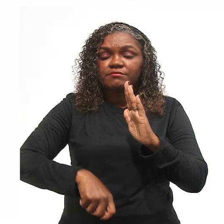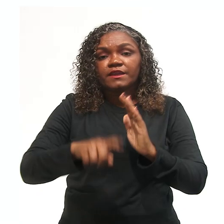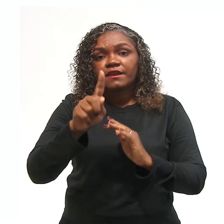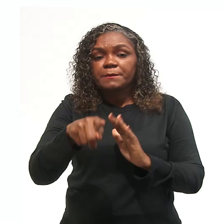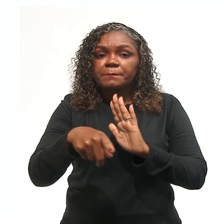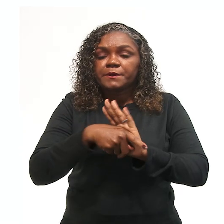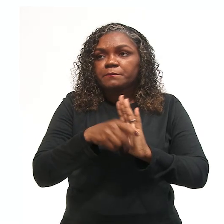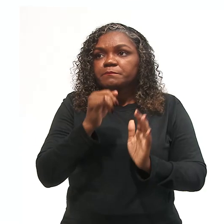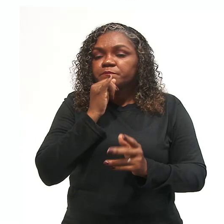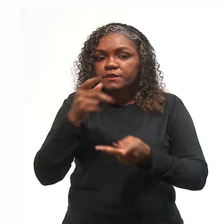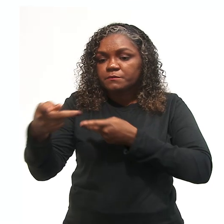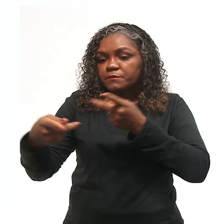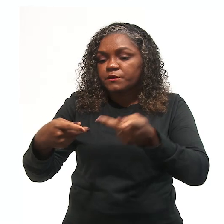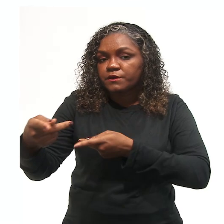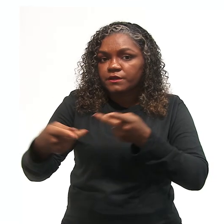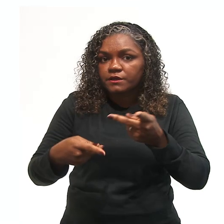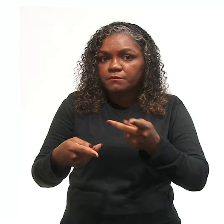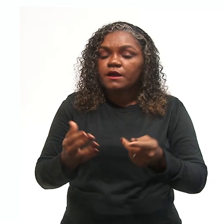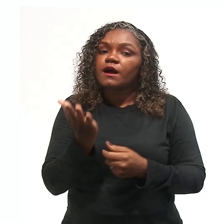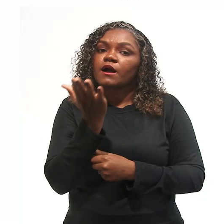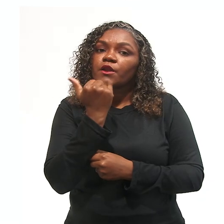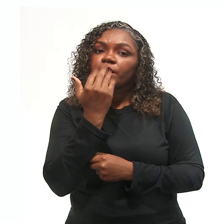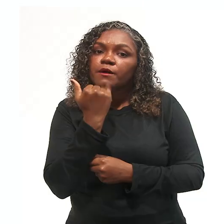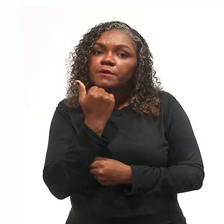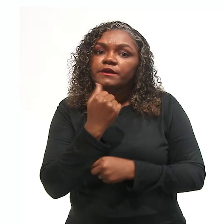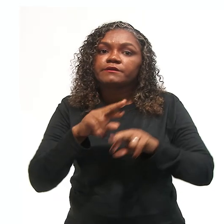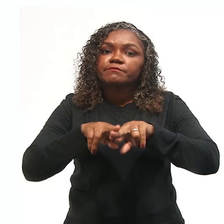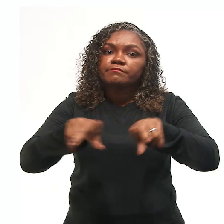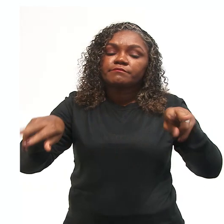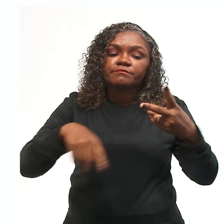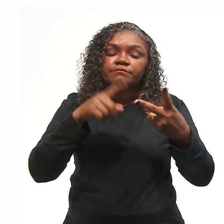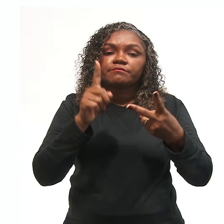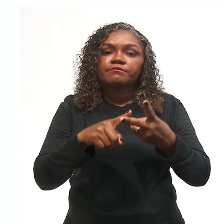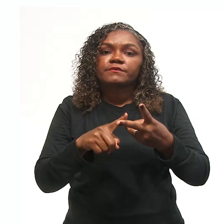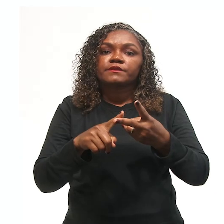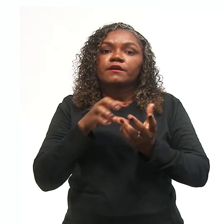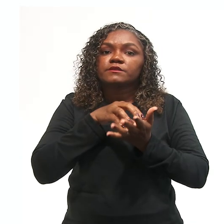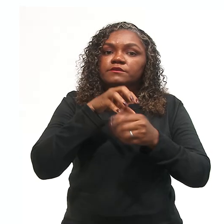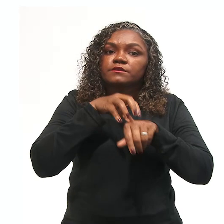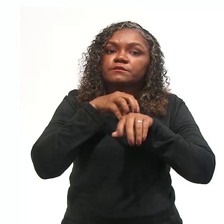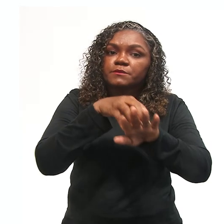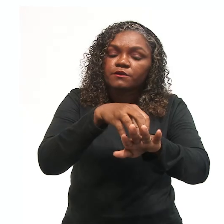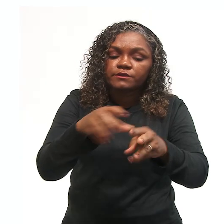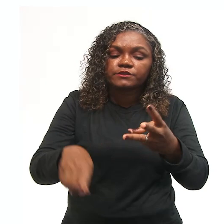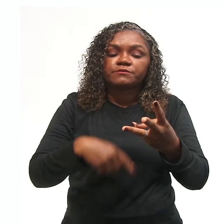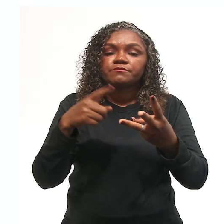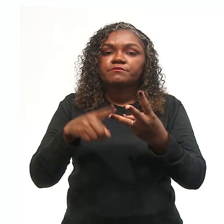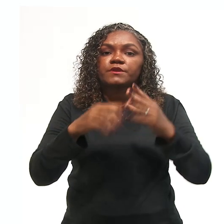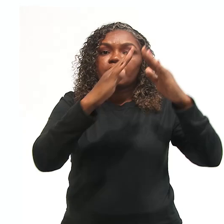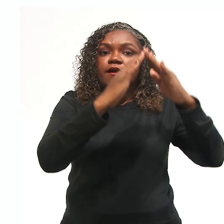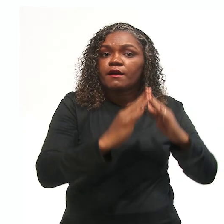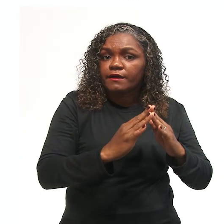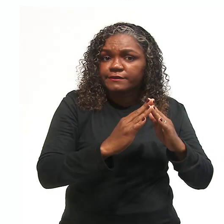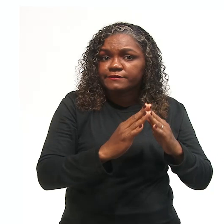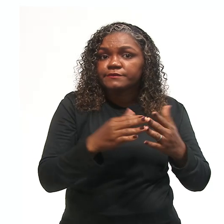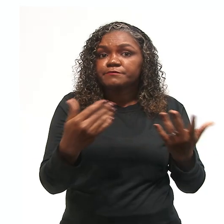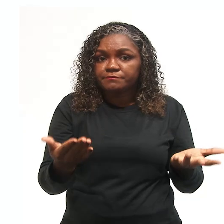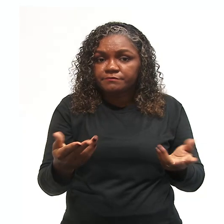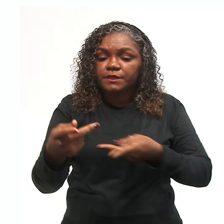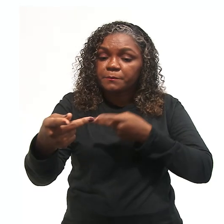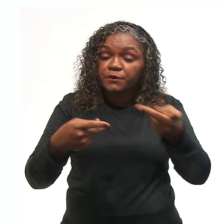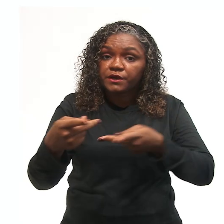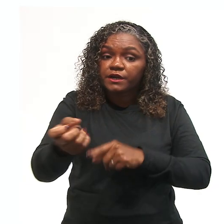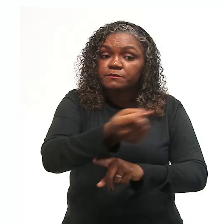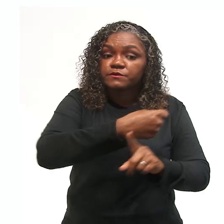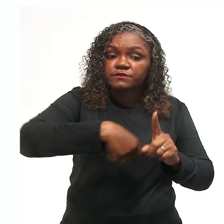para programas de alimentação, transporte e moradia da população, né? Outro exemplo aqui é a concessão de